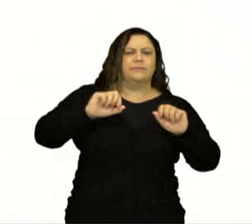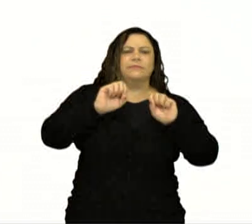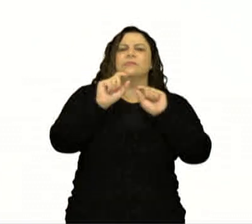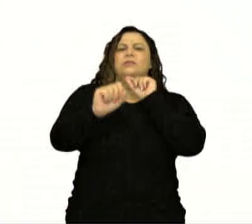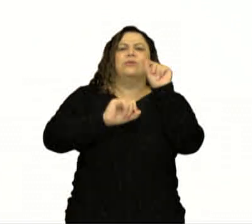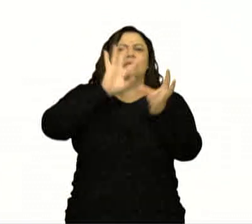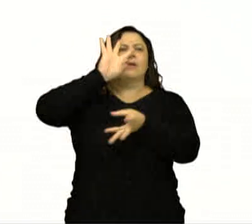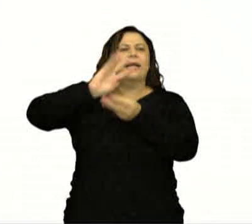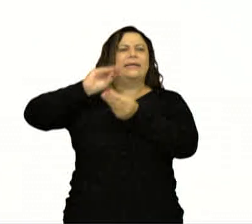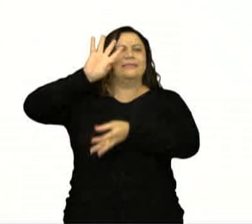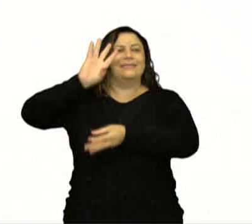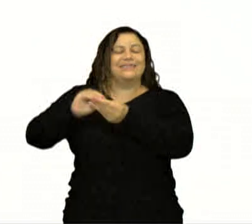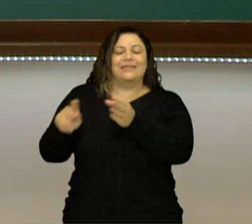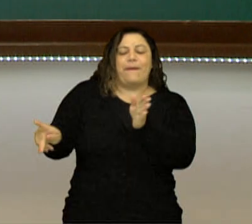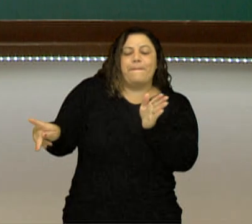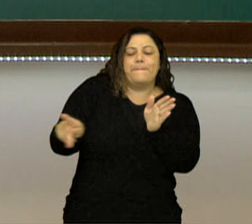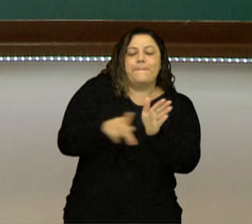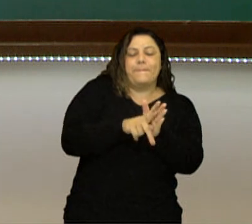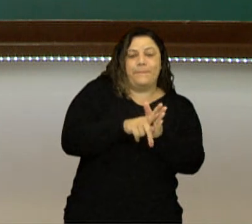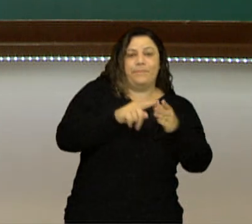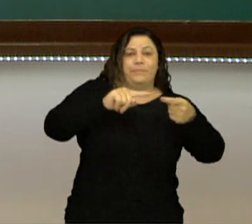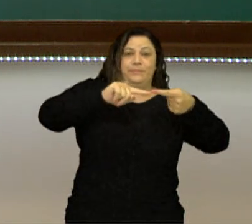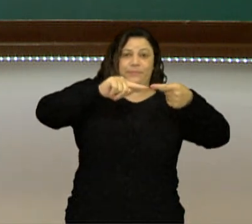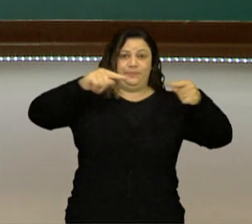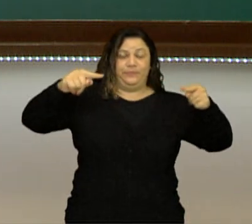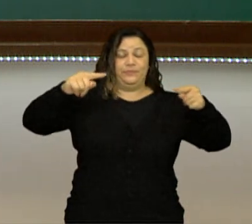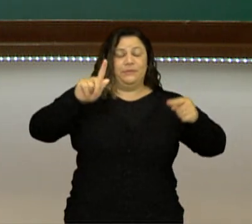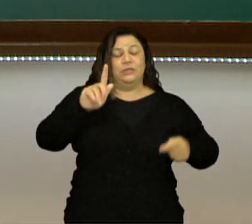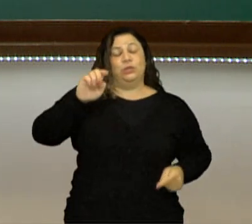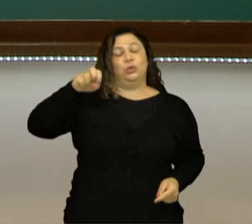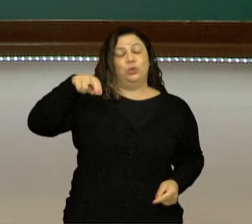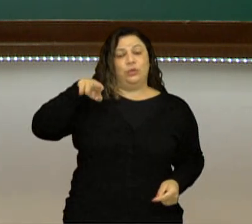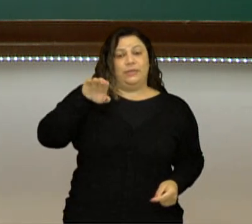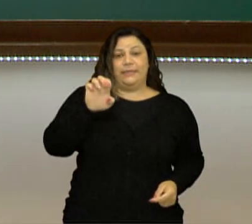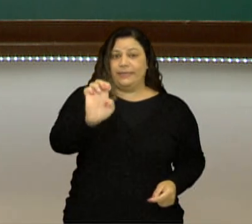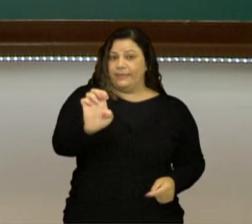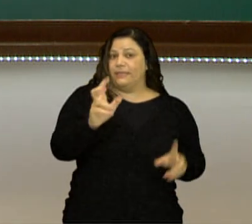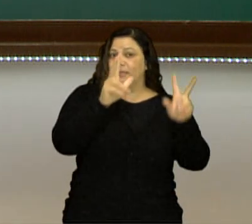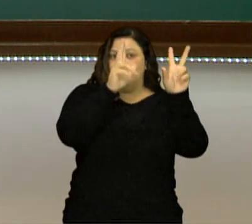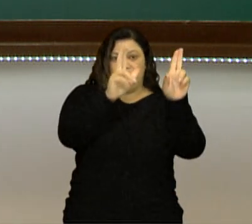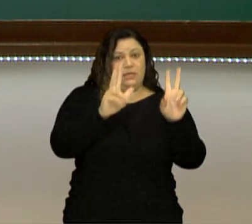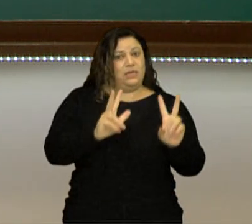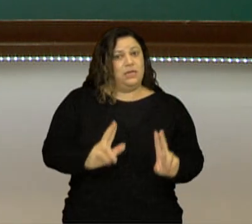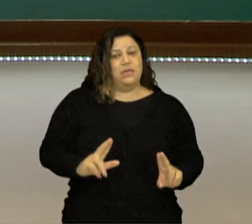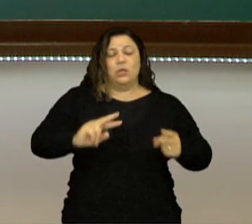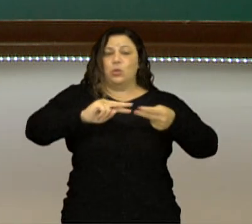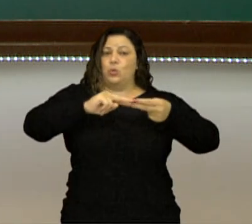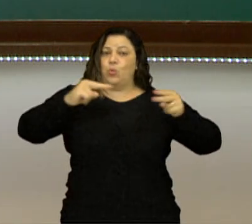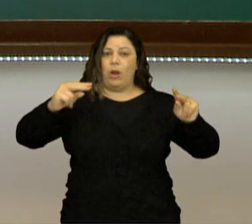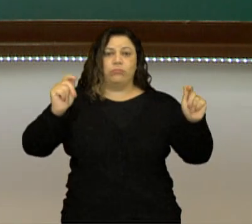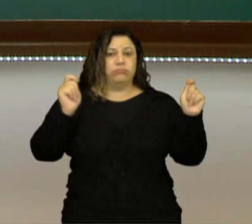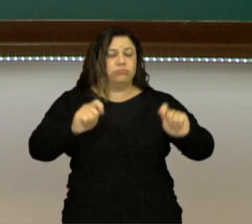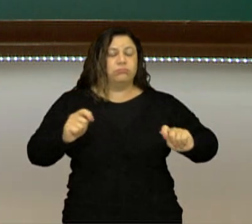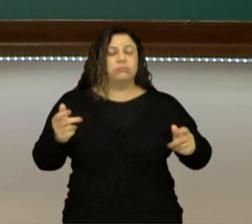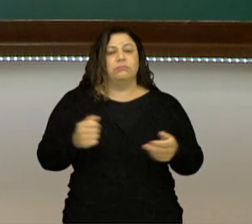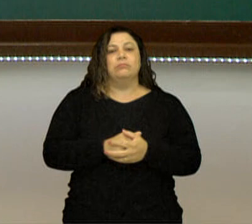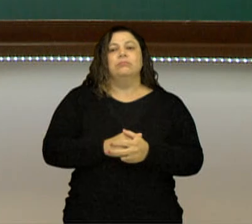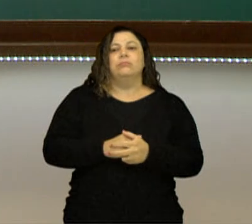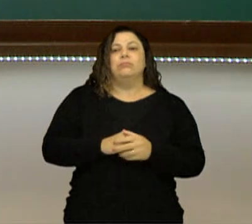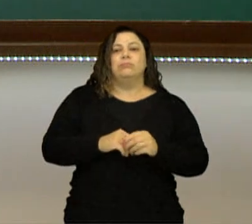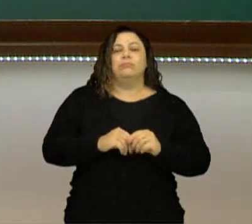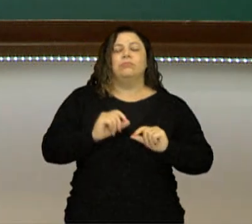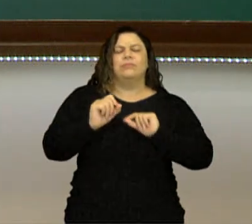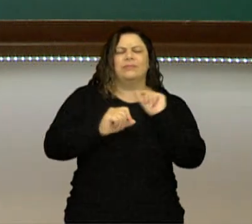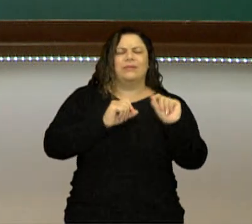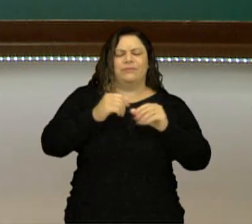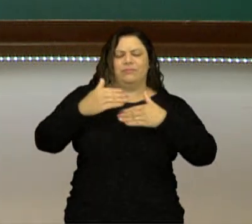Não ocorre em organismos procariontes, tá? Então ela vai assim, após, né, um certo processo